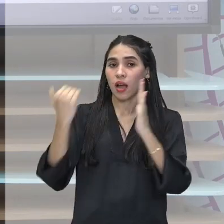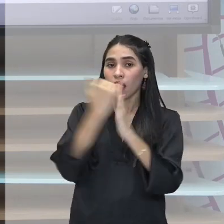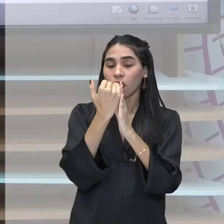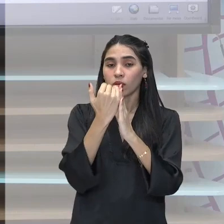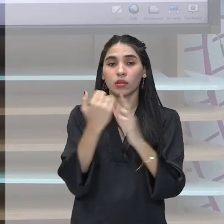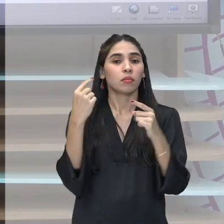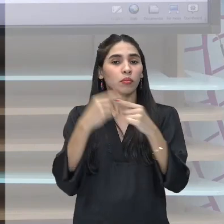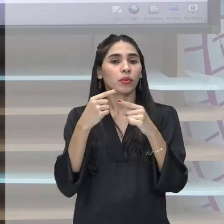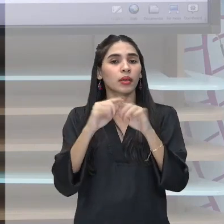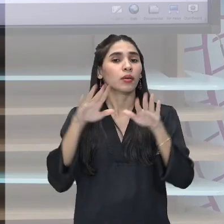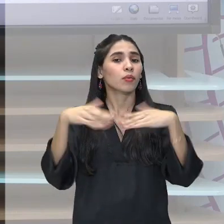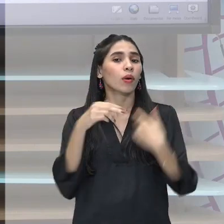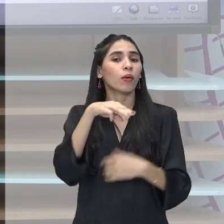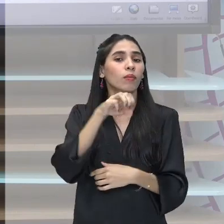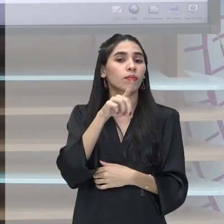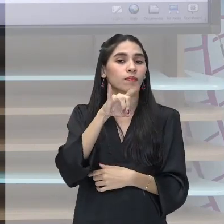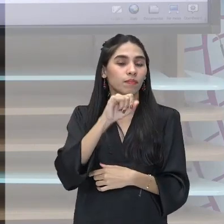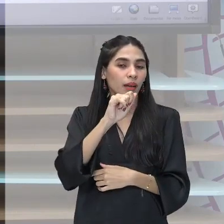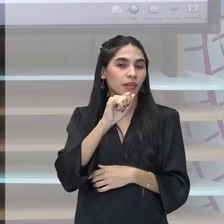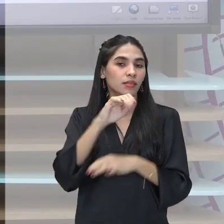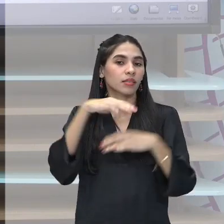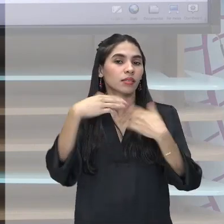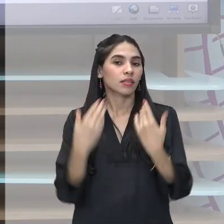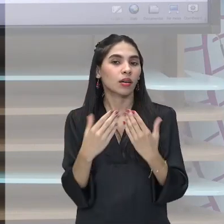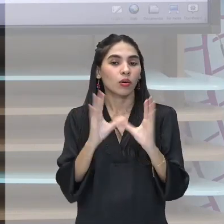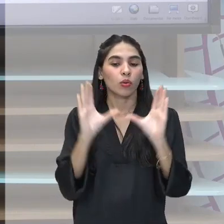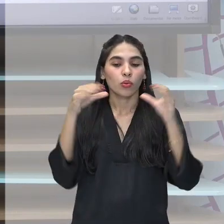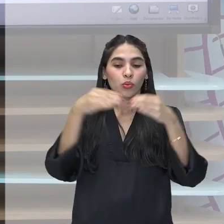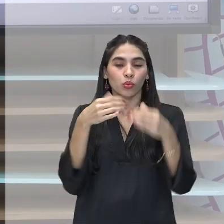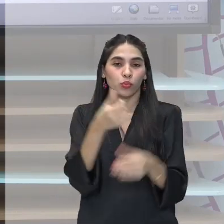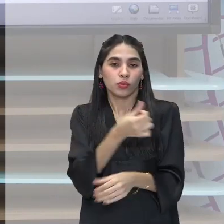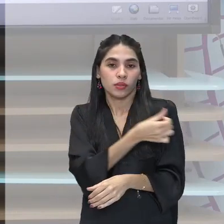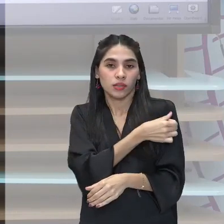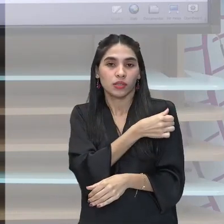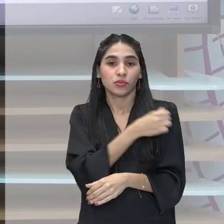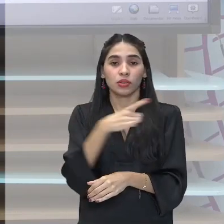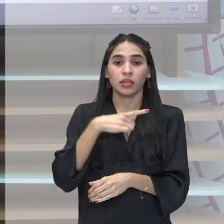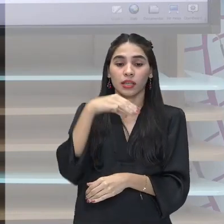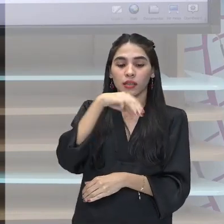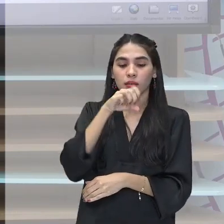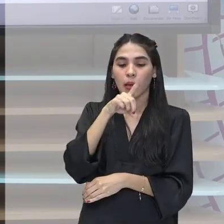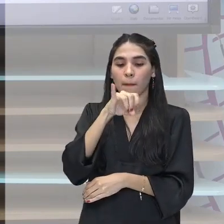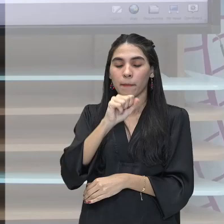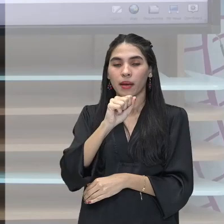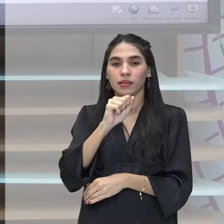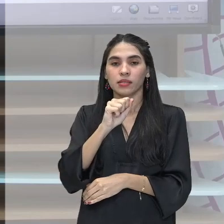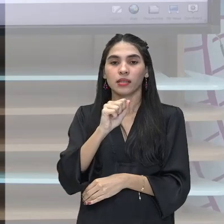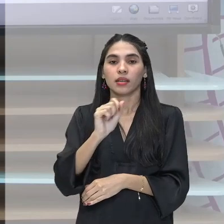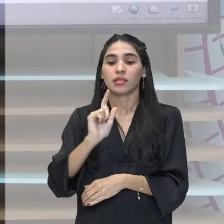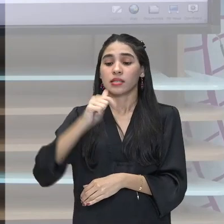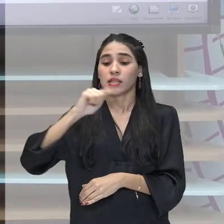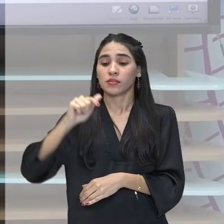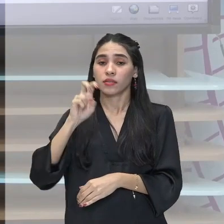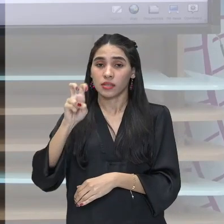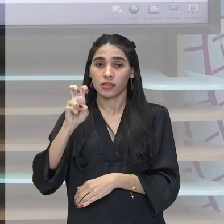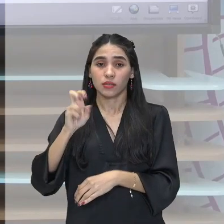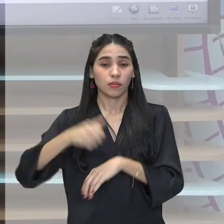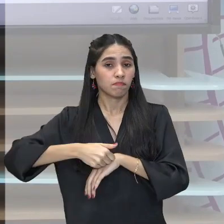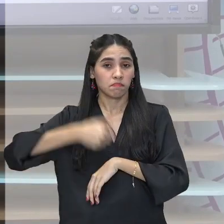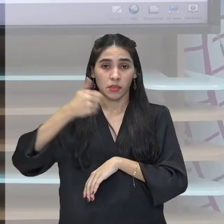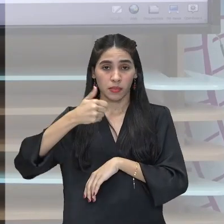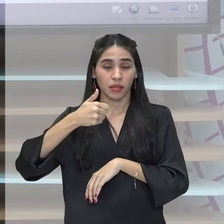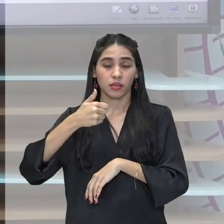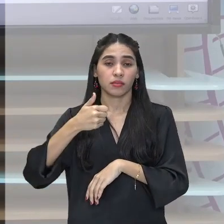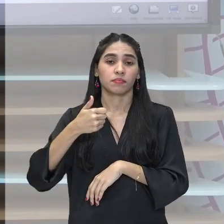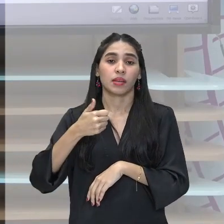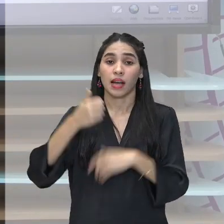foi a média? A média da turma do sexto aninho foi 7,5. É a primeira